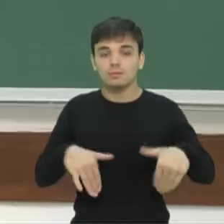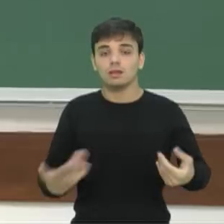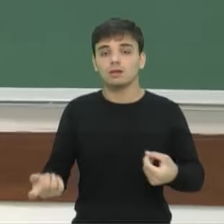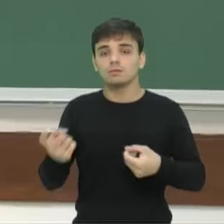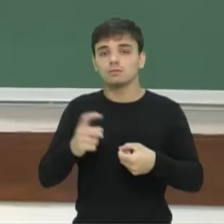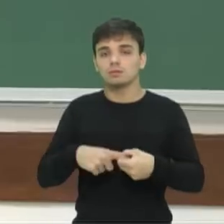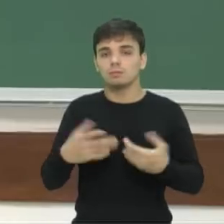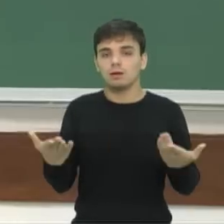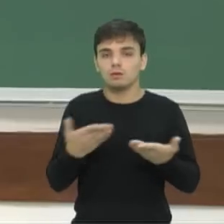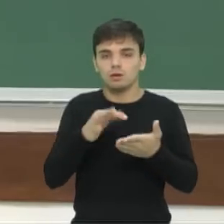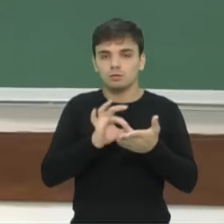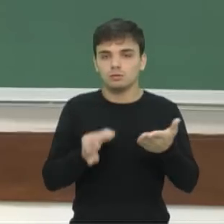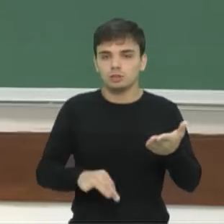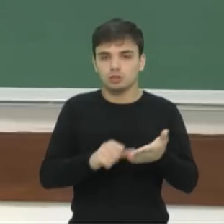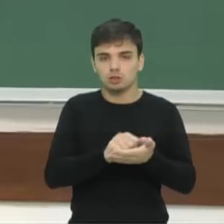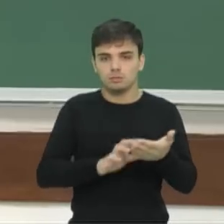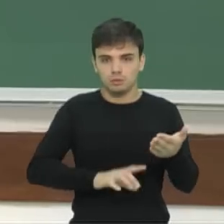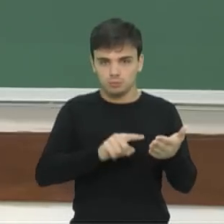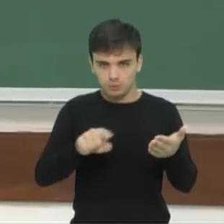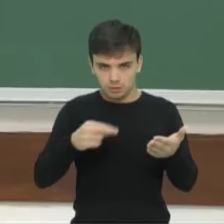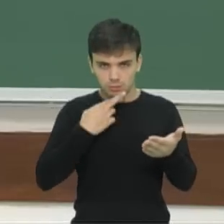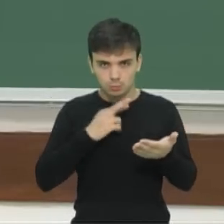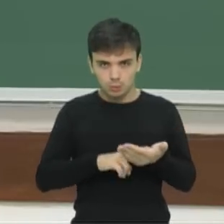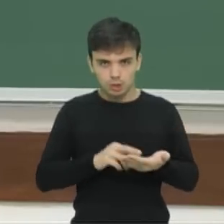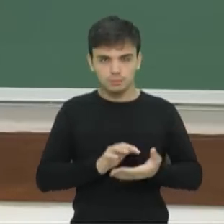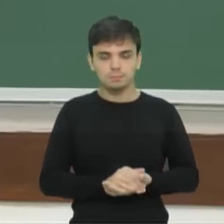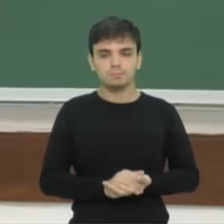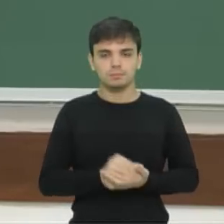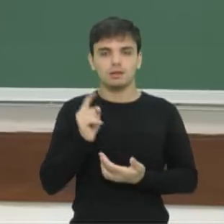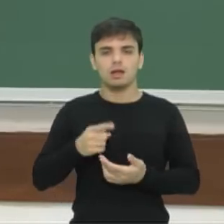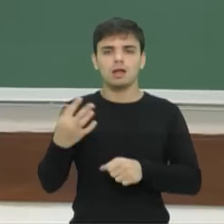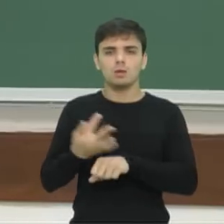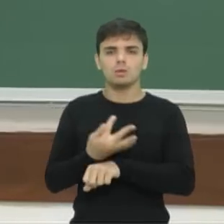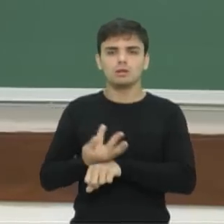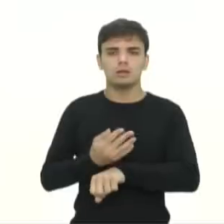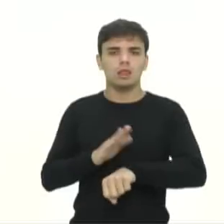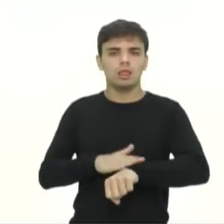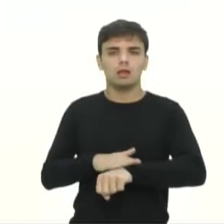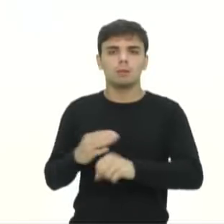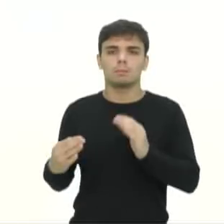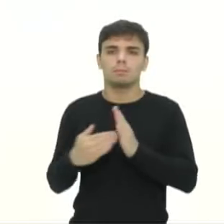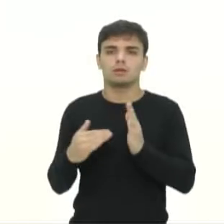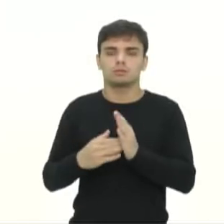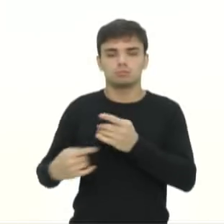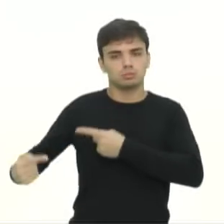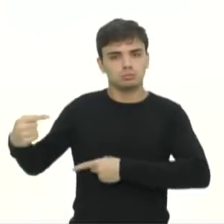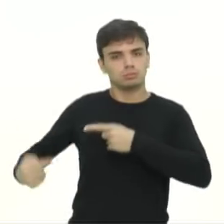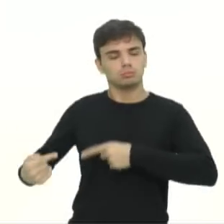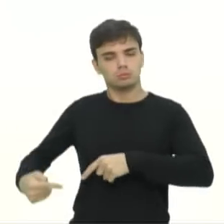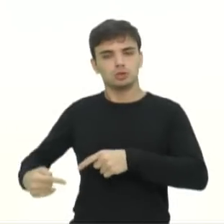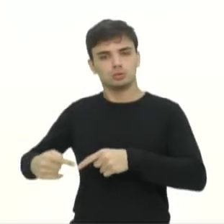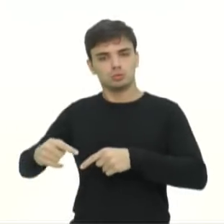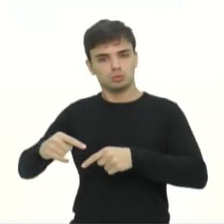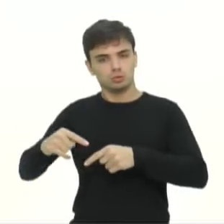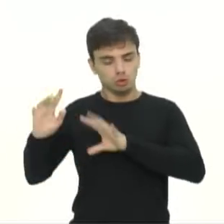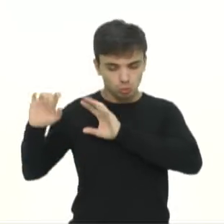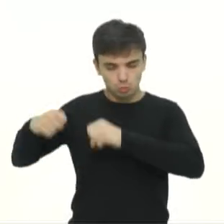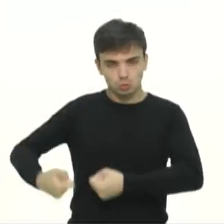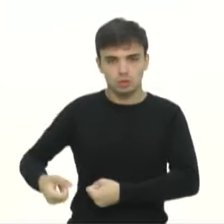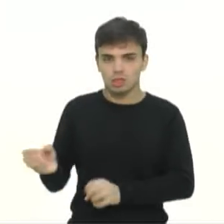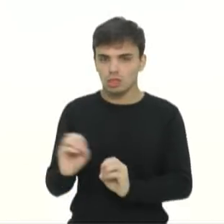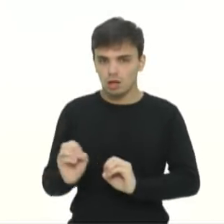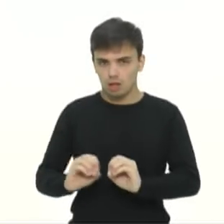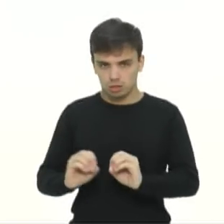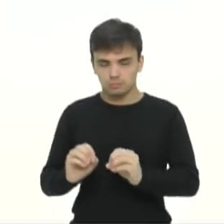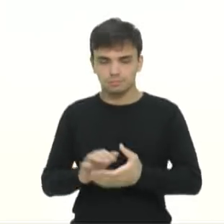Retornamos então, galera, com a correção do exercício que tinha ficado aqui para vocês, que era a duração máxima do combate de judô sem o gold score. Então,